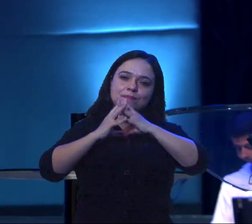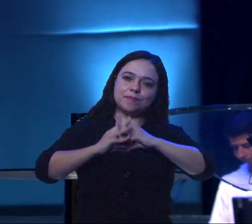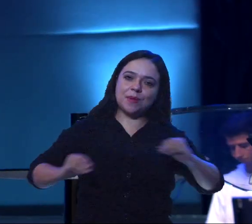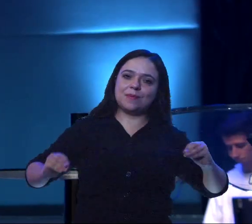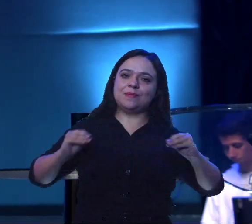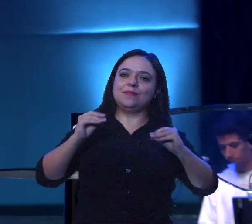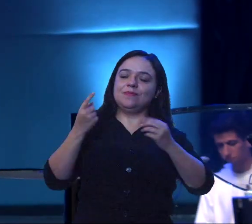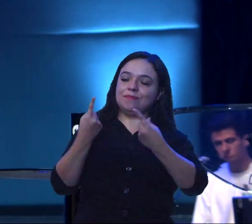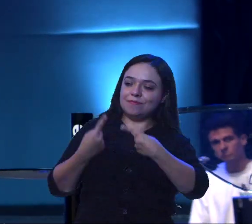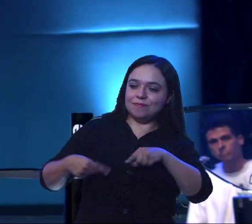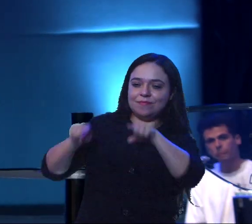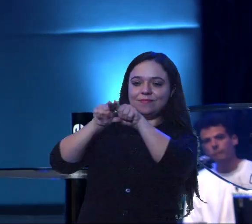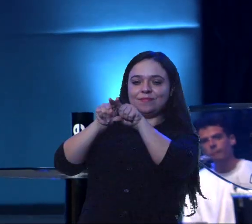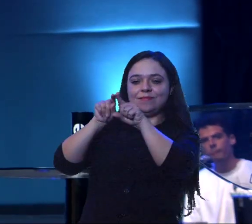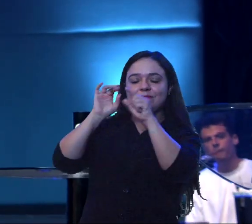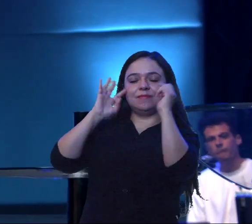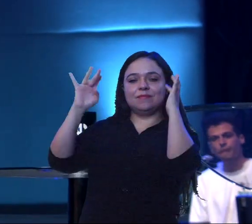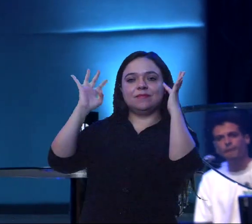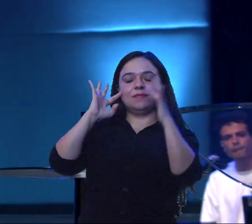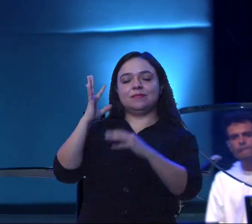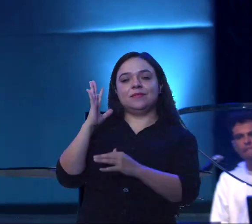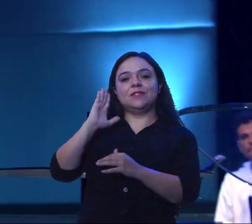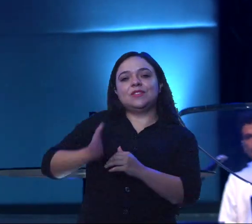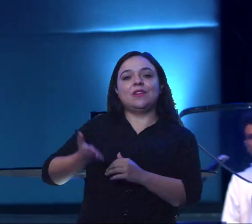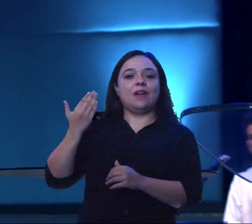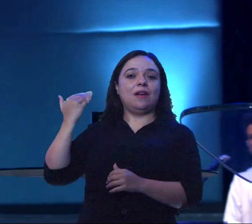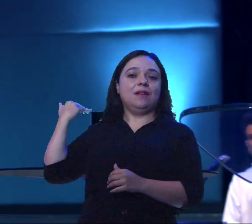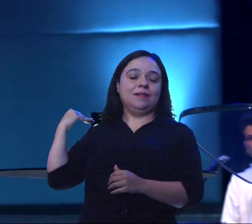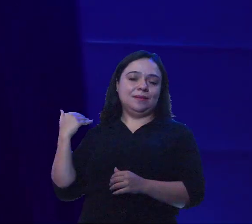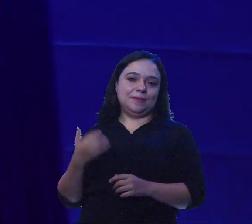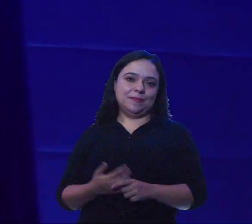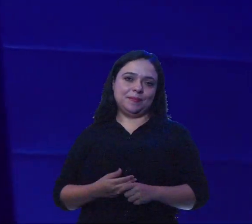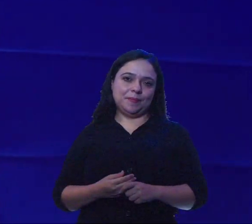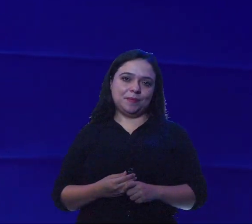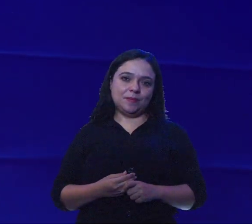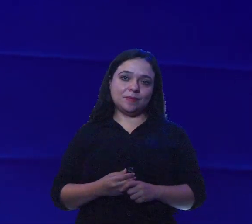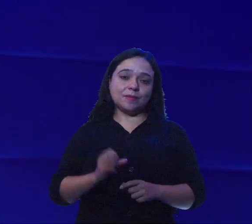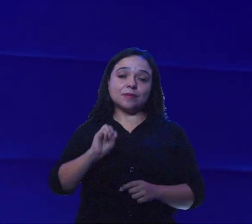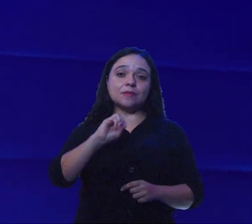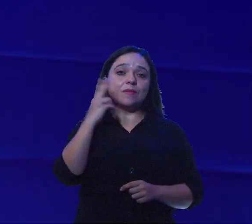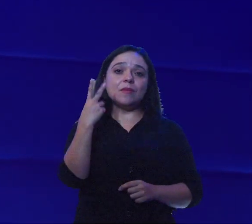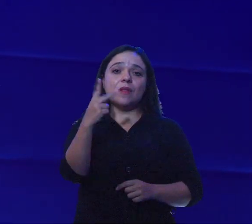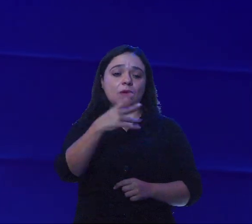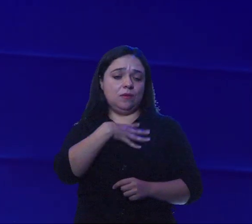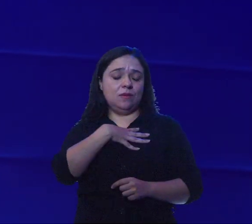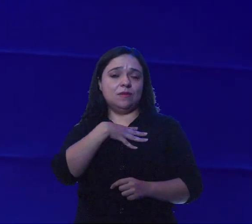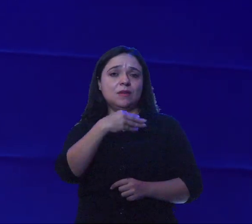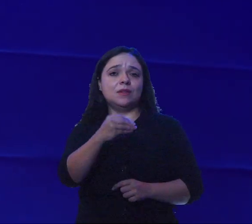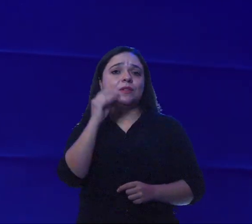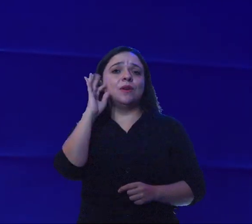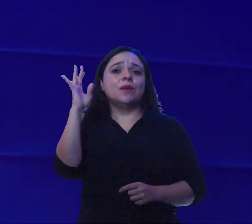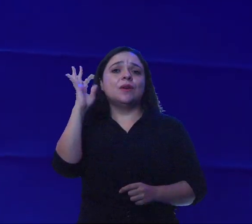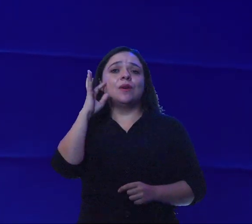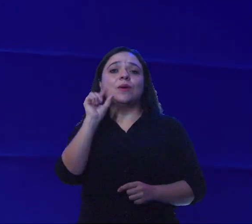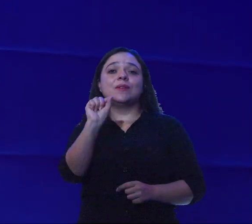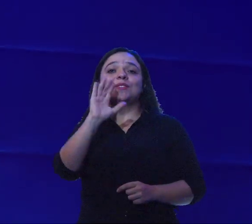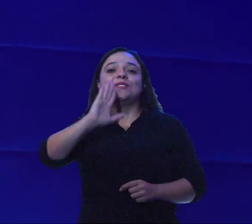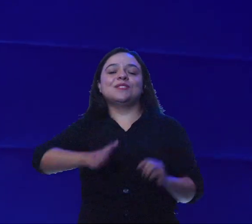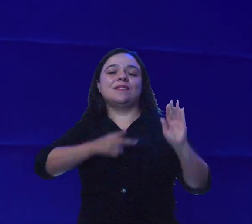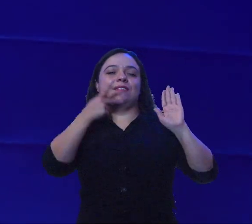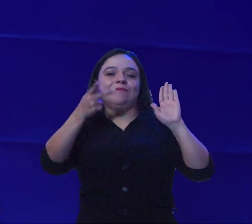os sonhos que ficaram no passado. Quem sabe o sonho hoje são os filhos da